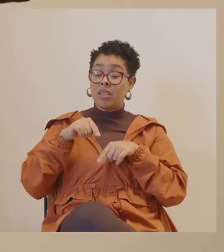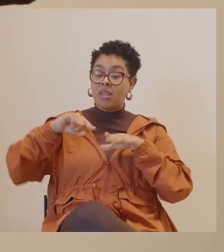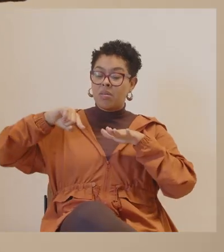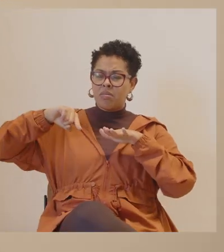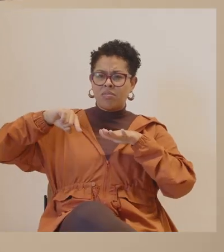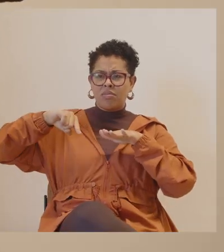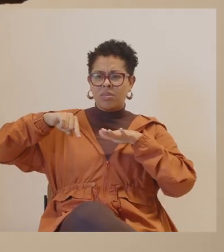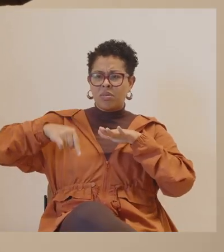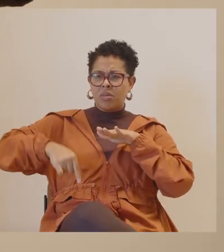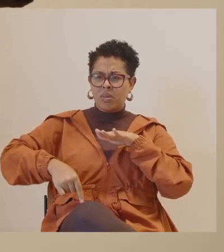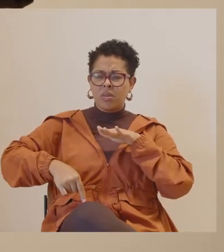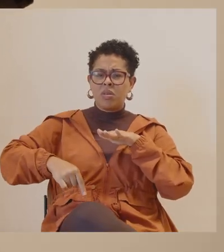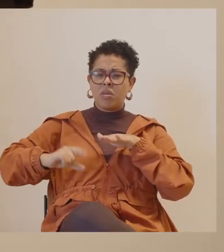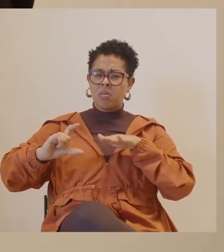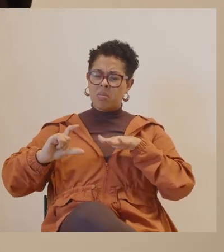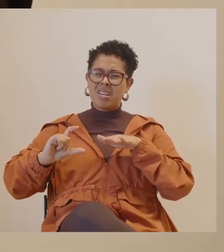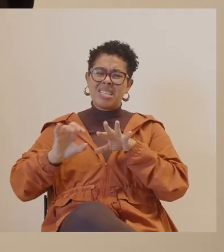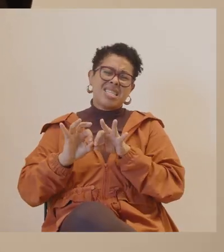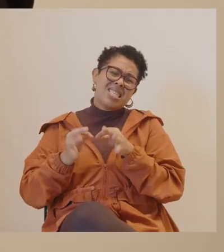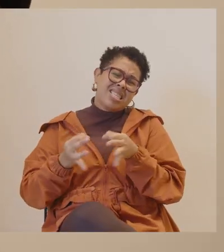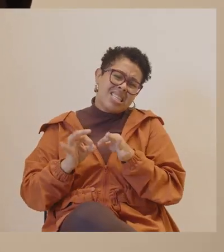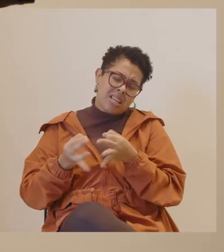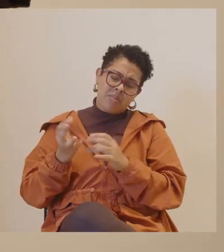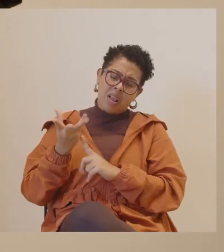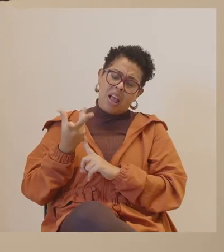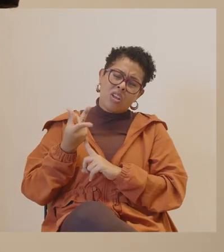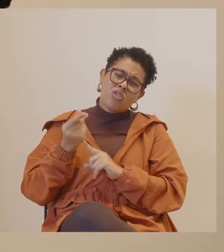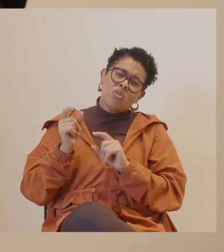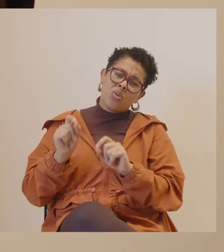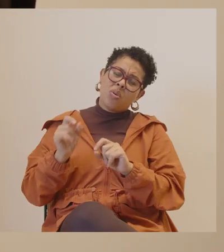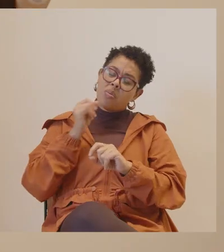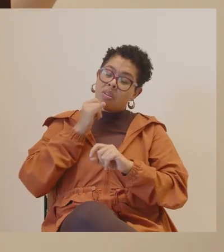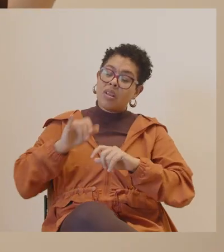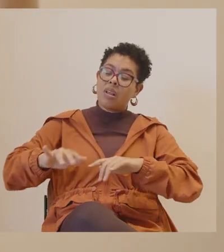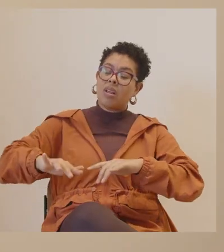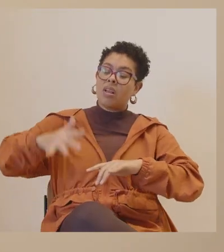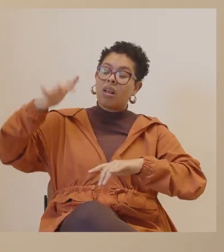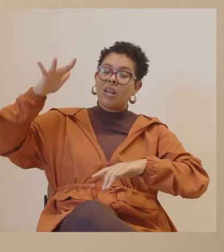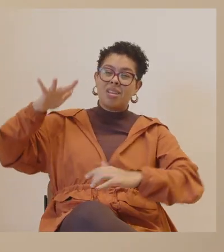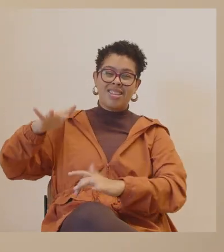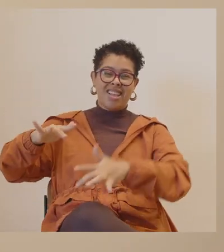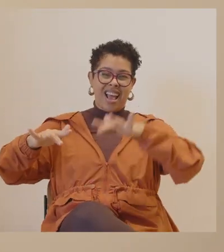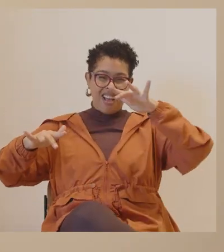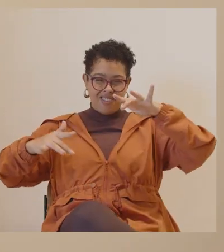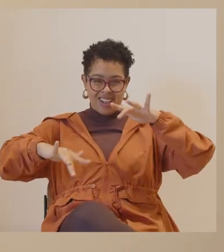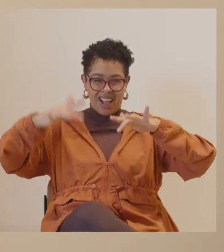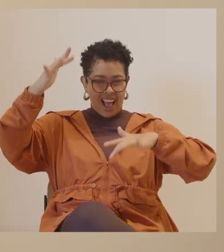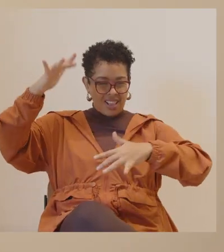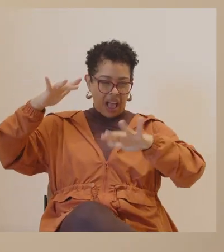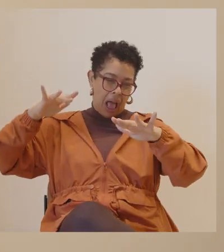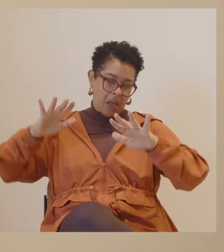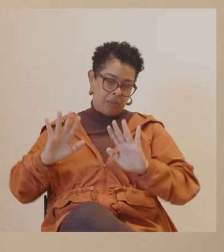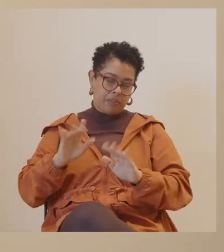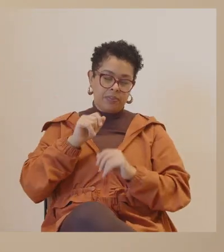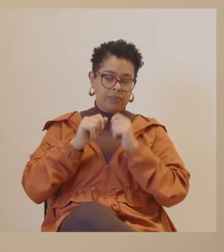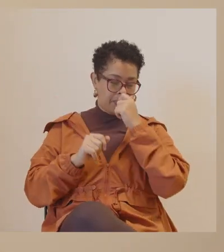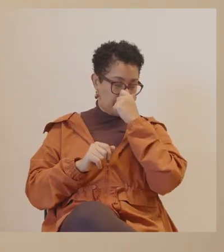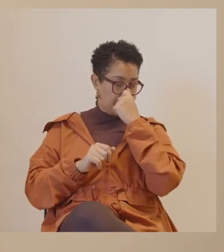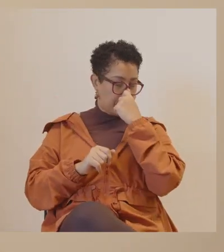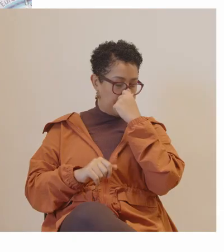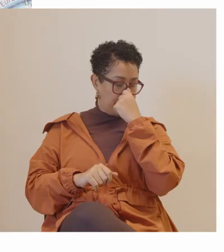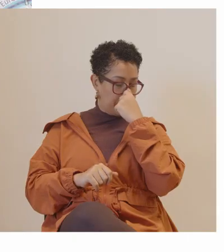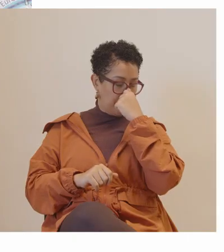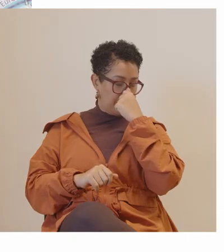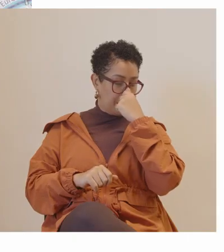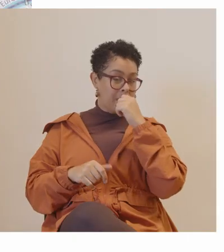ele tem uma coisa assim de profundidade, porque a ideia do artista era trabalhar com esses reflexos luminosos, né? E,